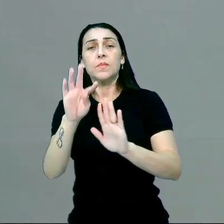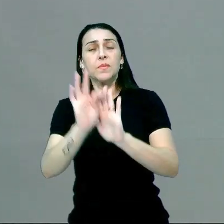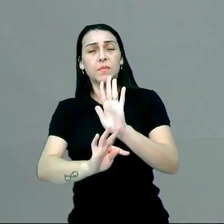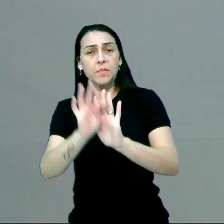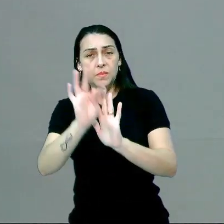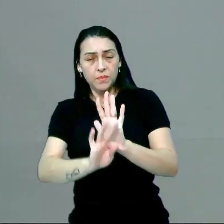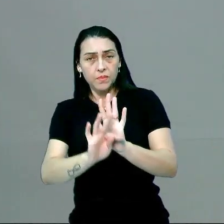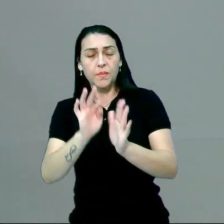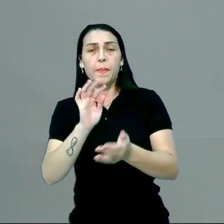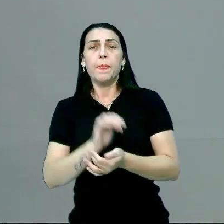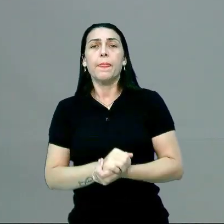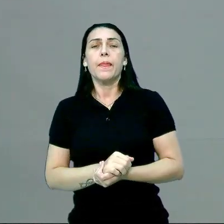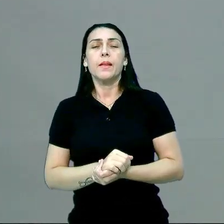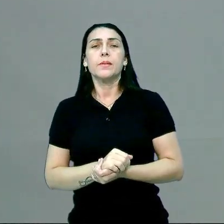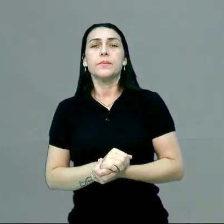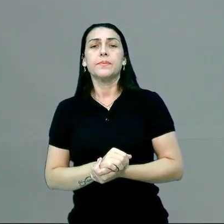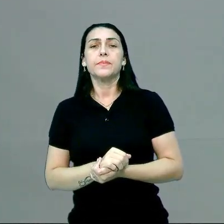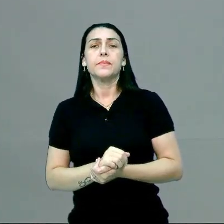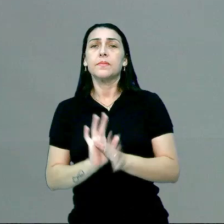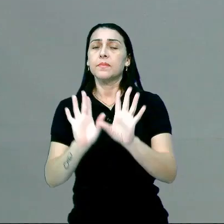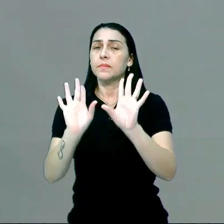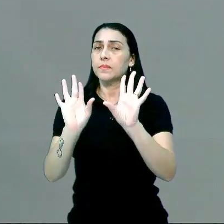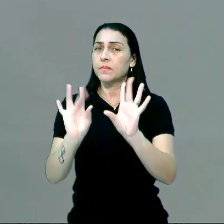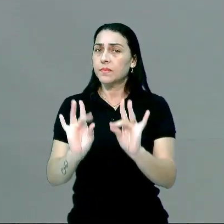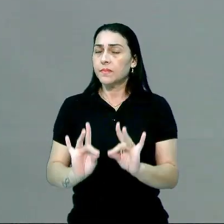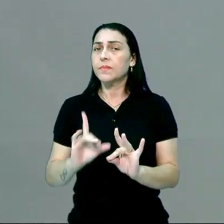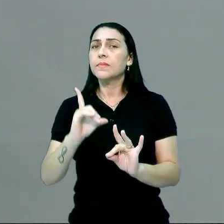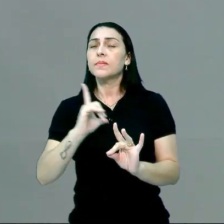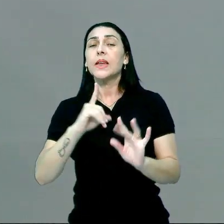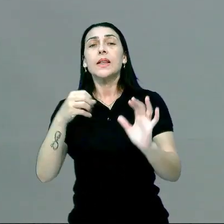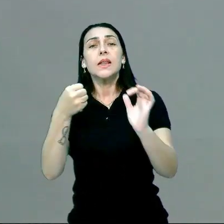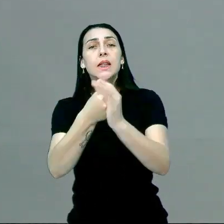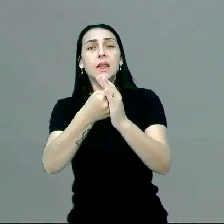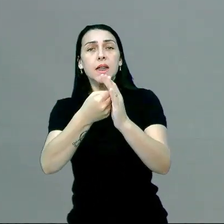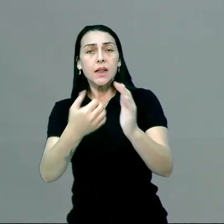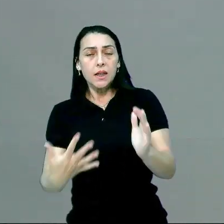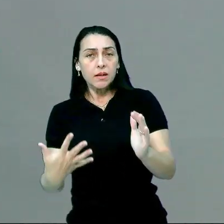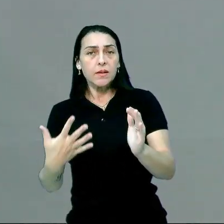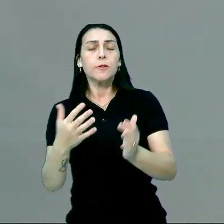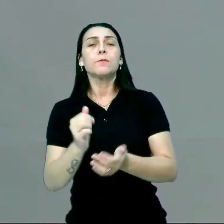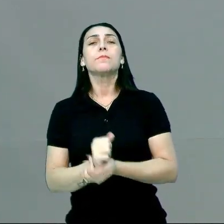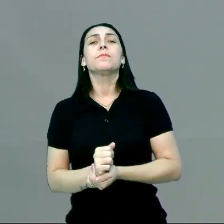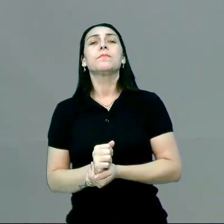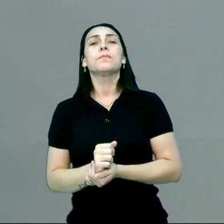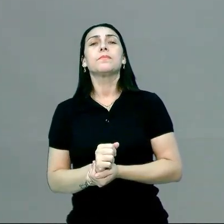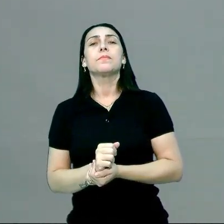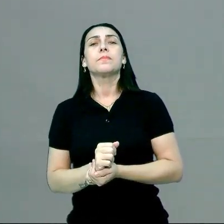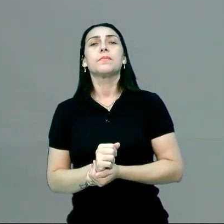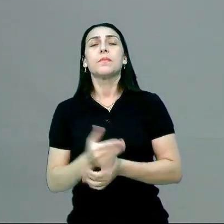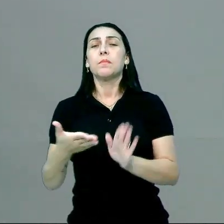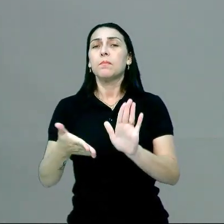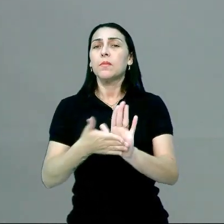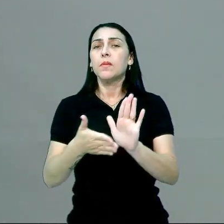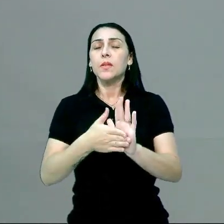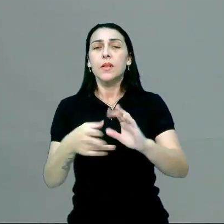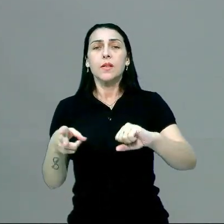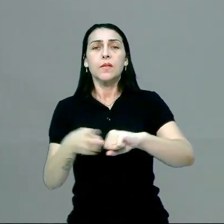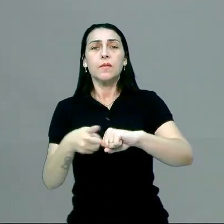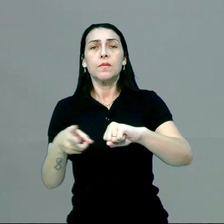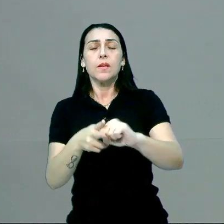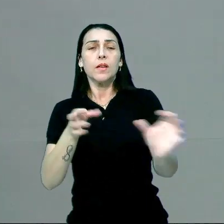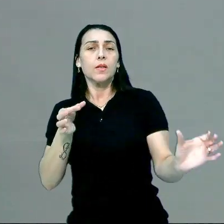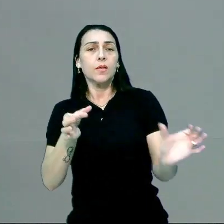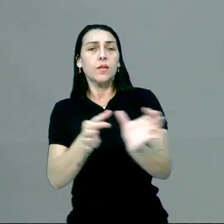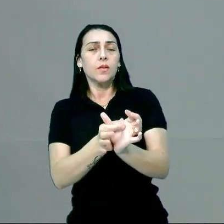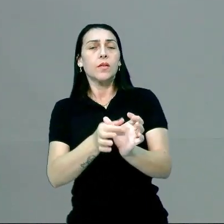é predominantemente descritivo, ele tem essas características. Ele é totalmente pautado em verbos de